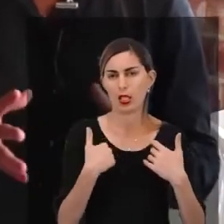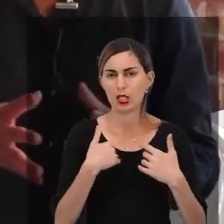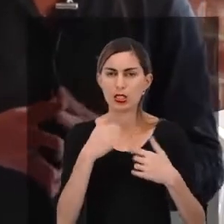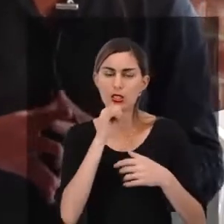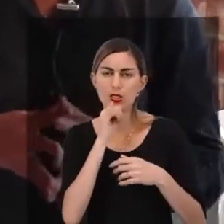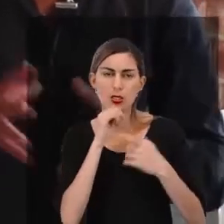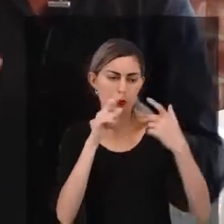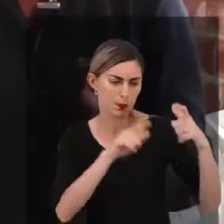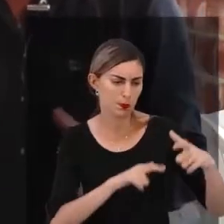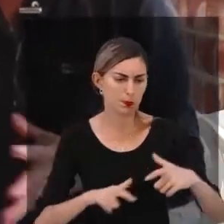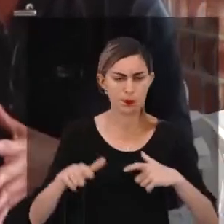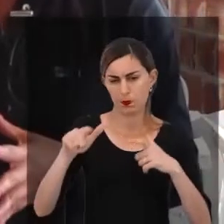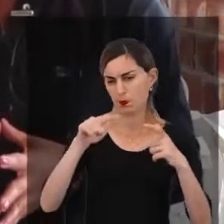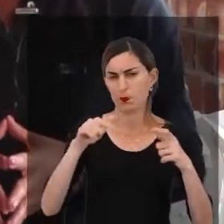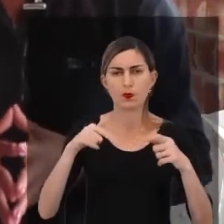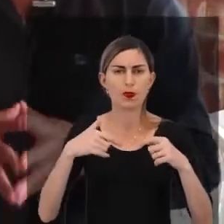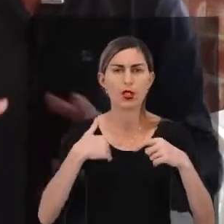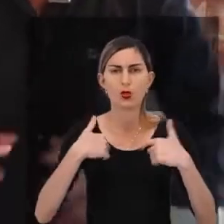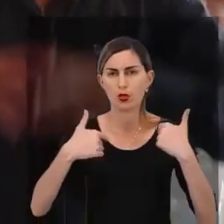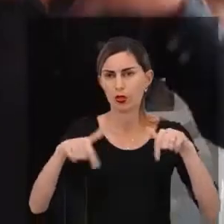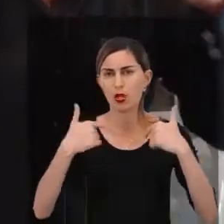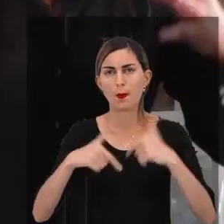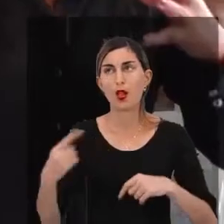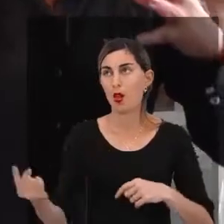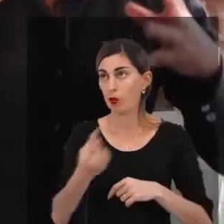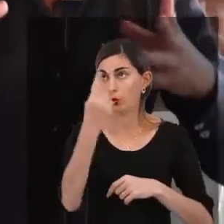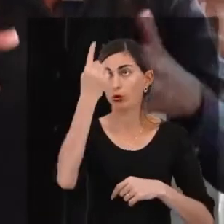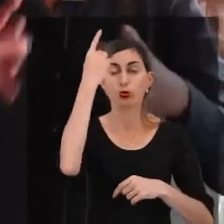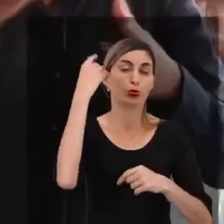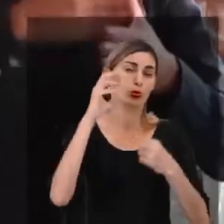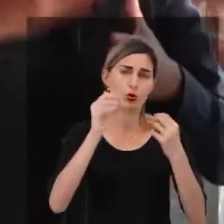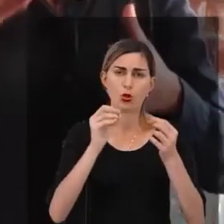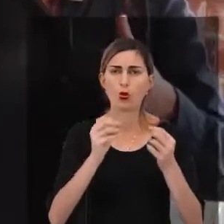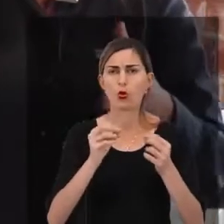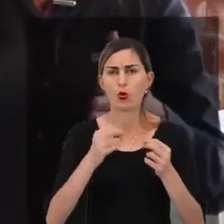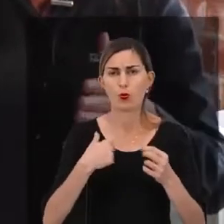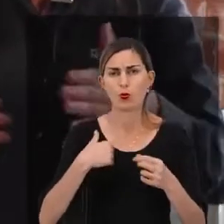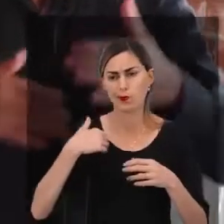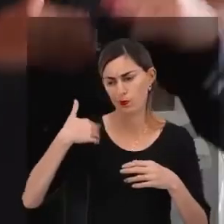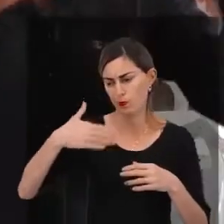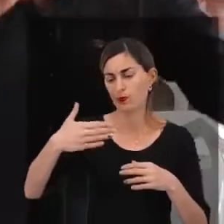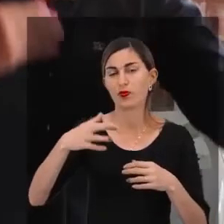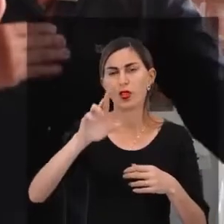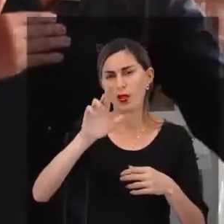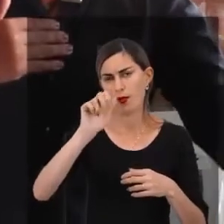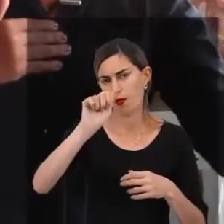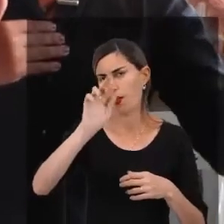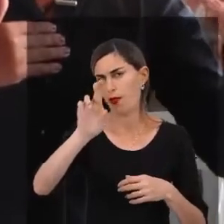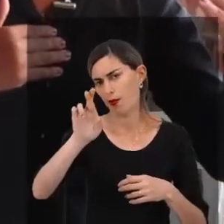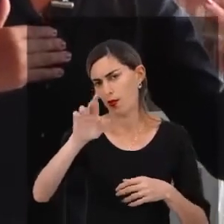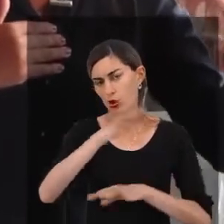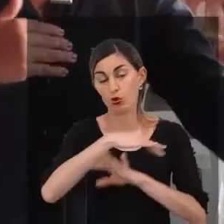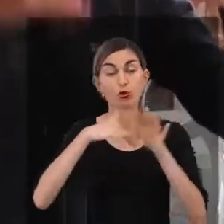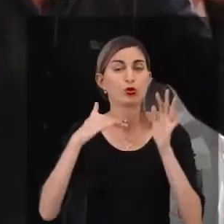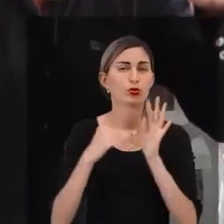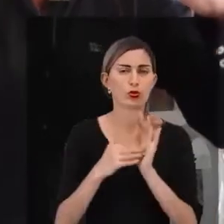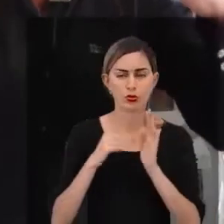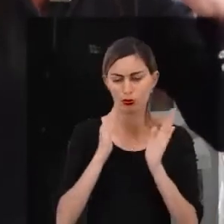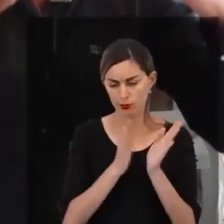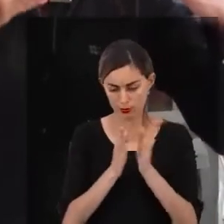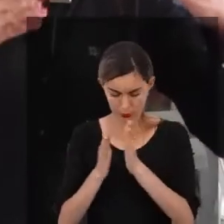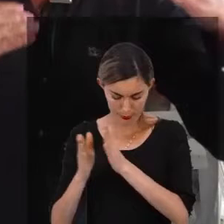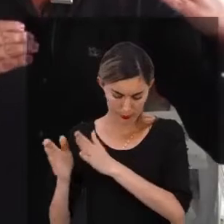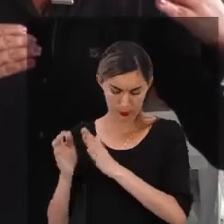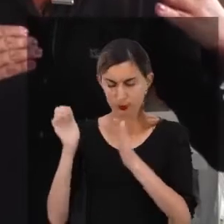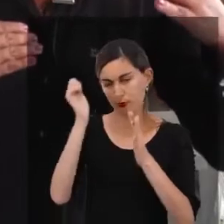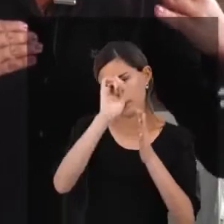caso aqui, eu não tive espaço confinado no momento, mas eu tenho trabalho em altura, então como é rotineiro, eu fiz uma AR com todo